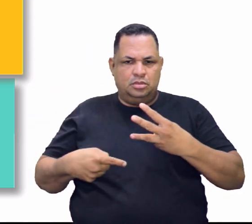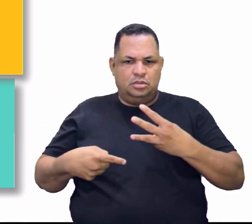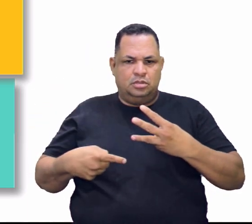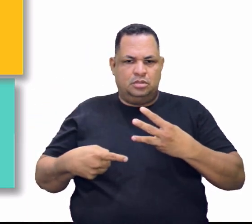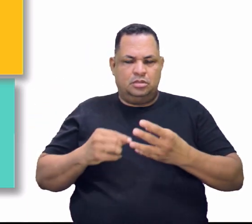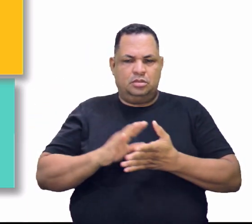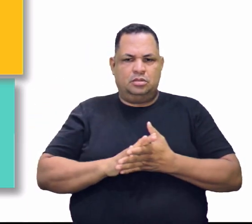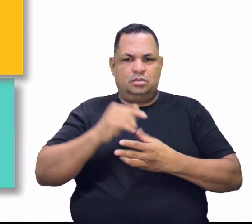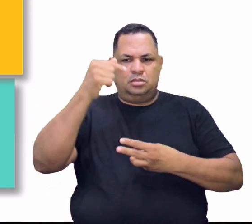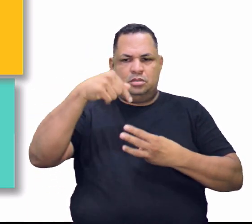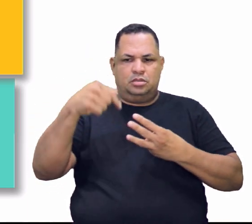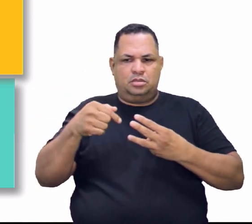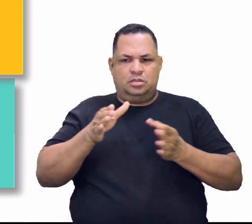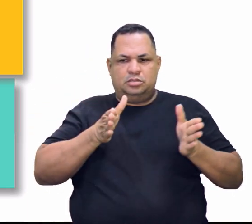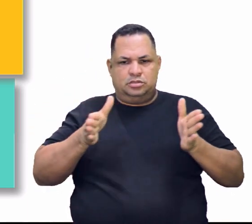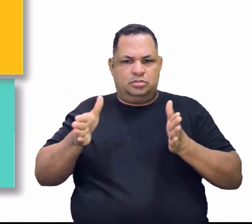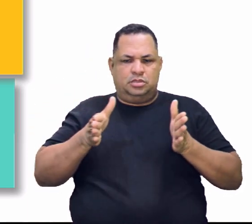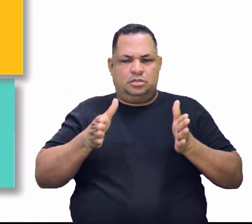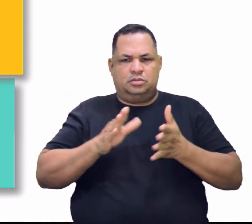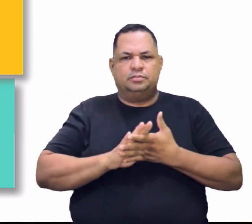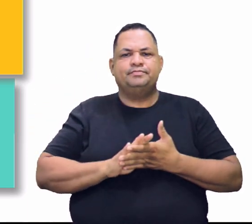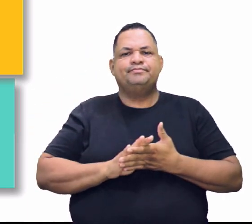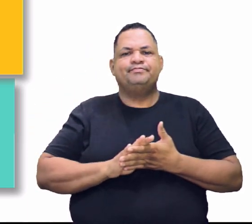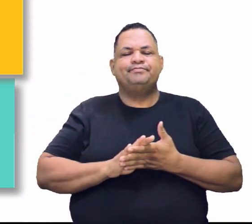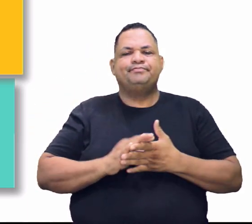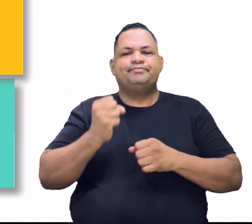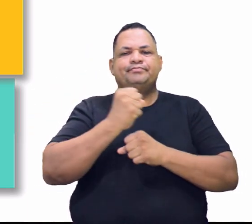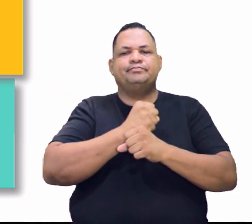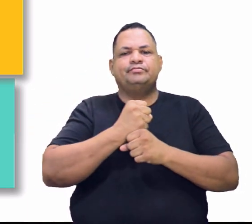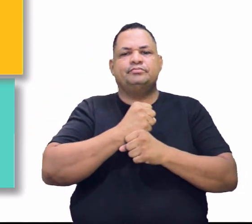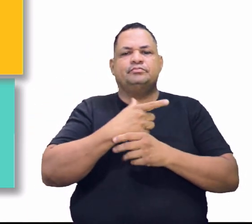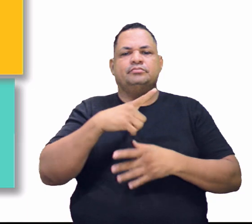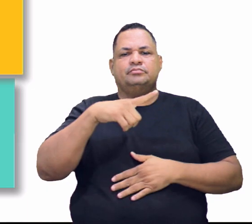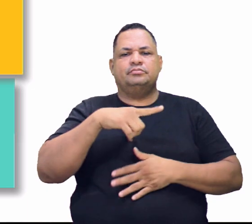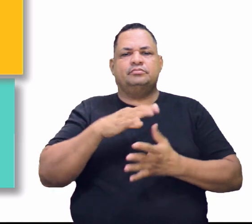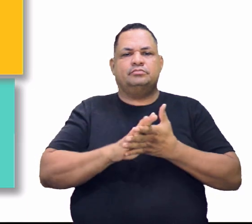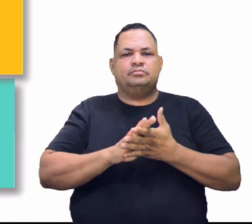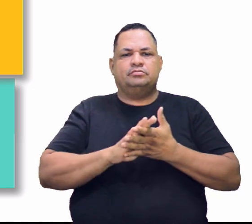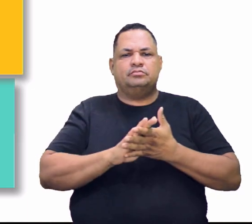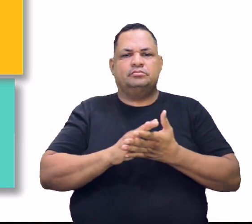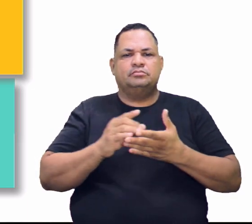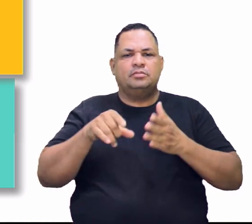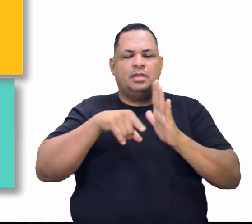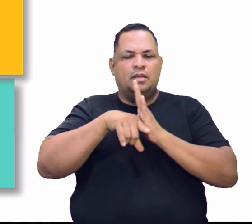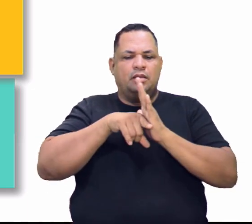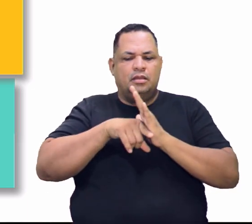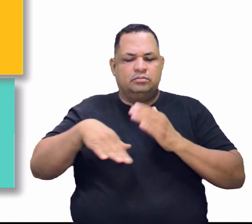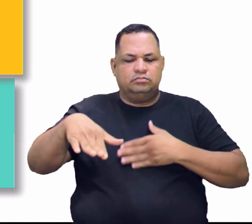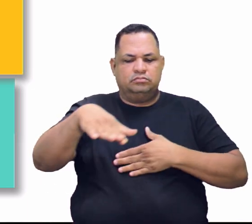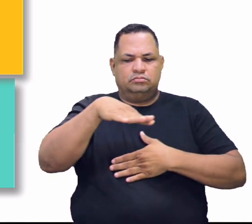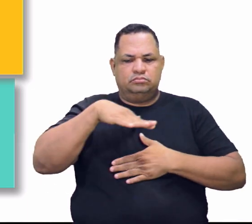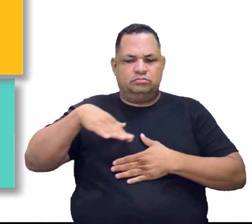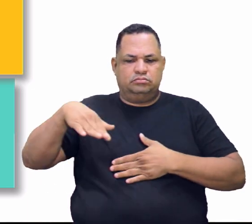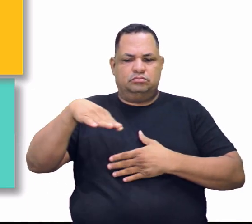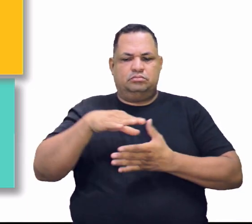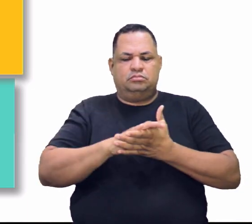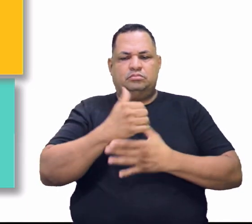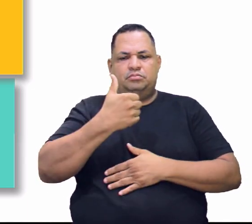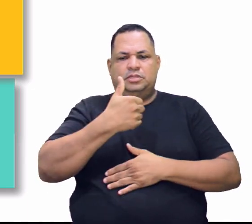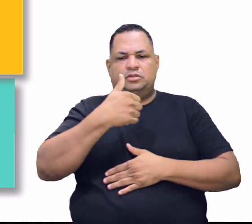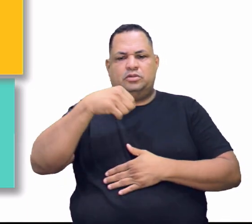tá errado, é 1909. Eu não troquei, viu? A expedição de 1907, de